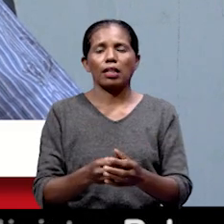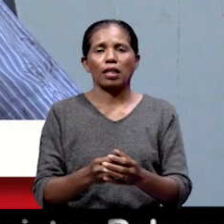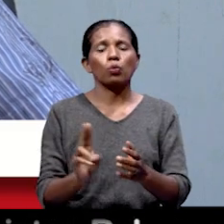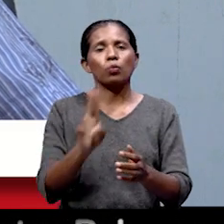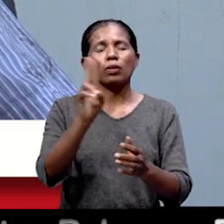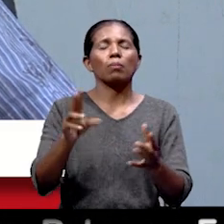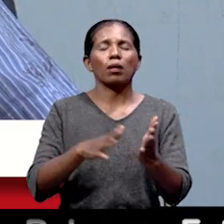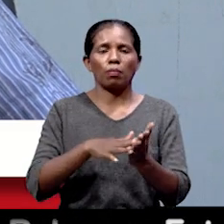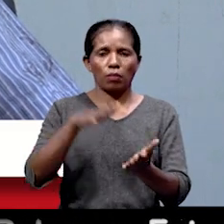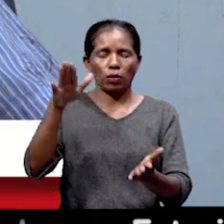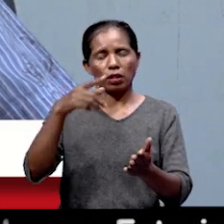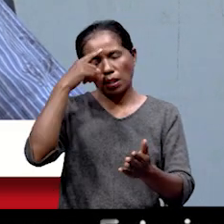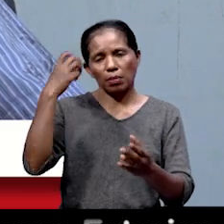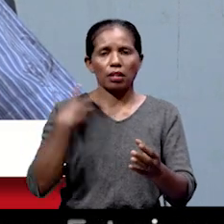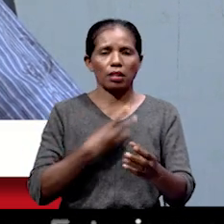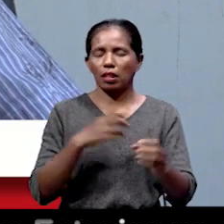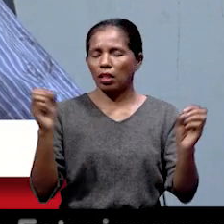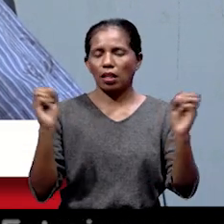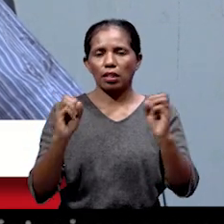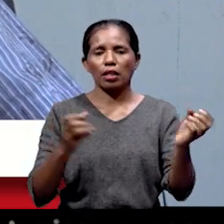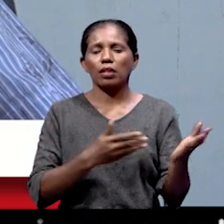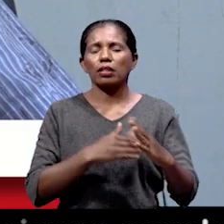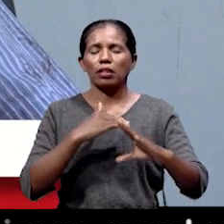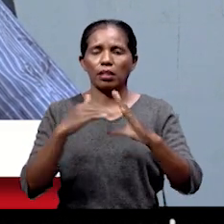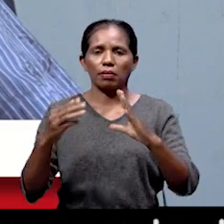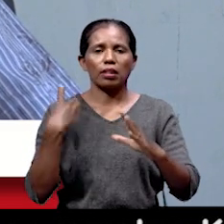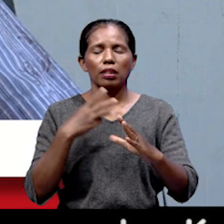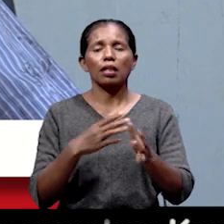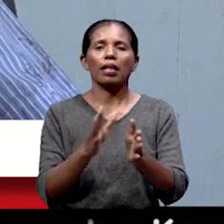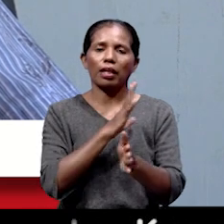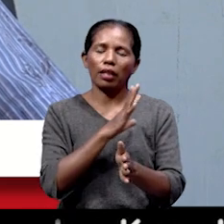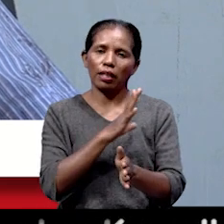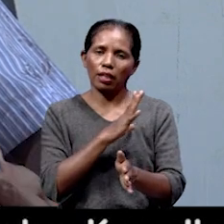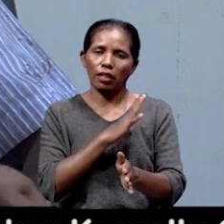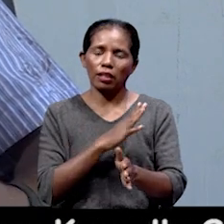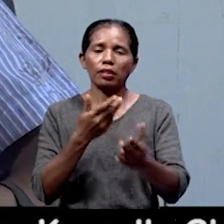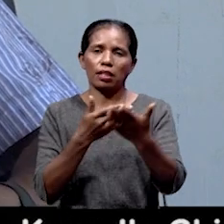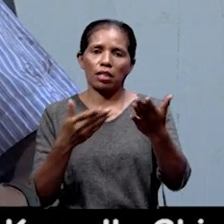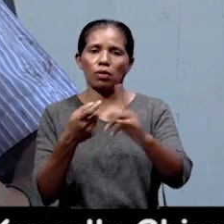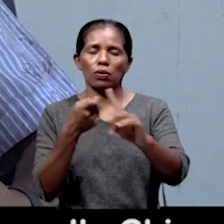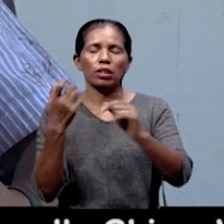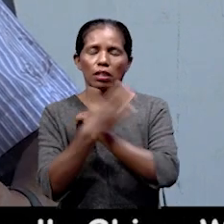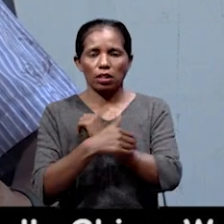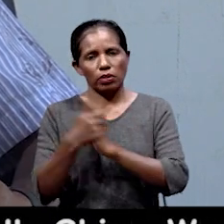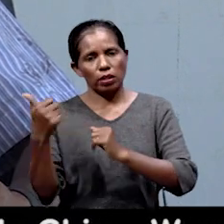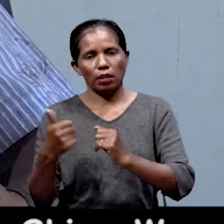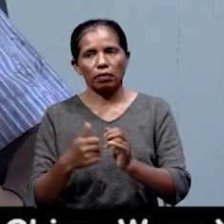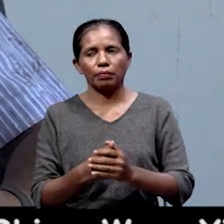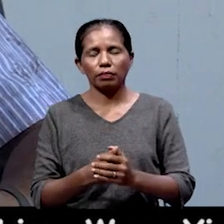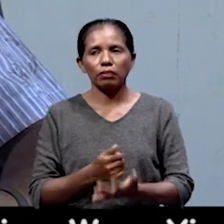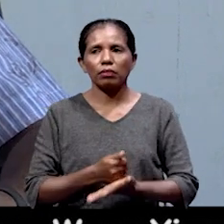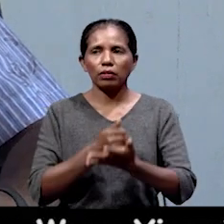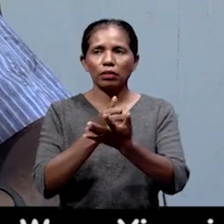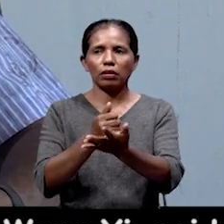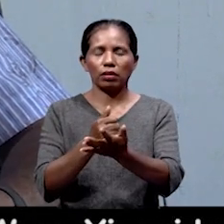la investimento. Ita depende consumi ne ita depende de ba importasaun. Atu hata necesidades básicas